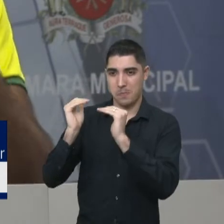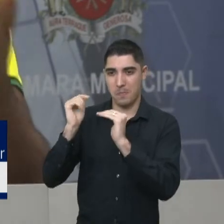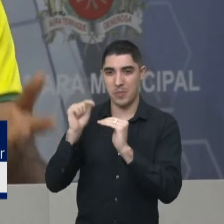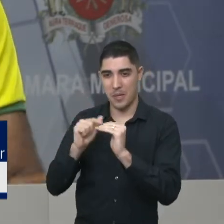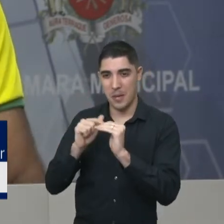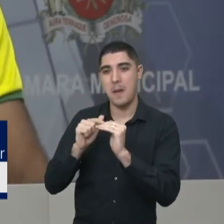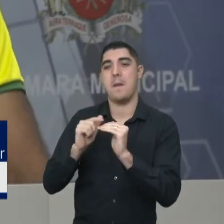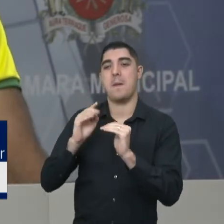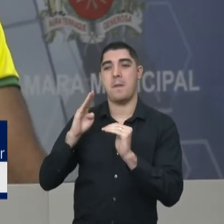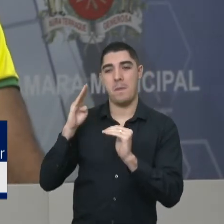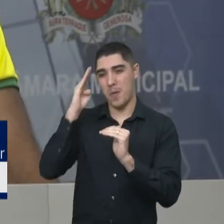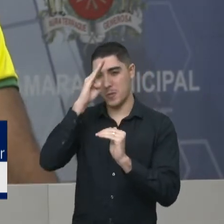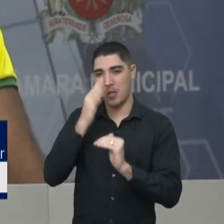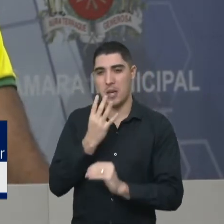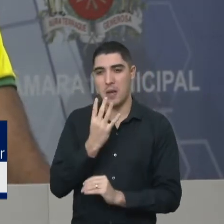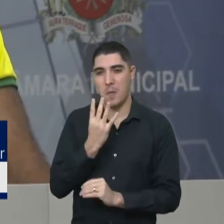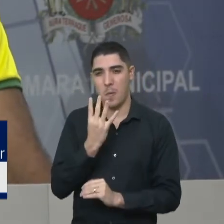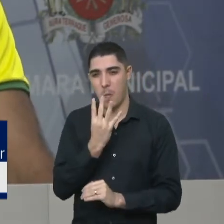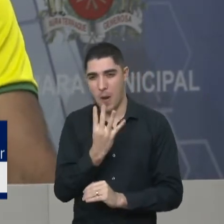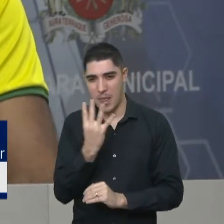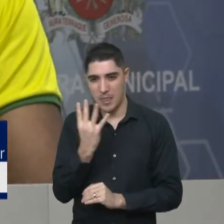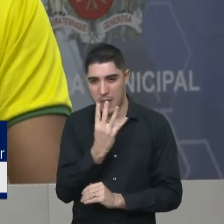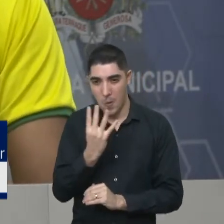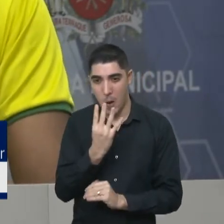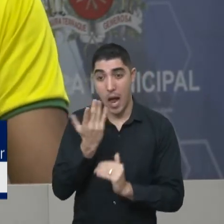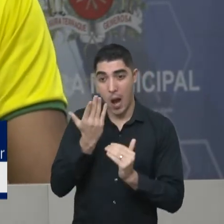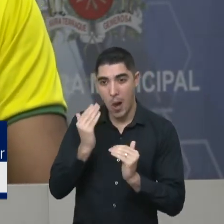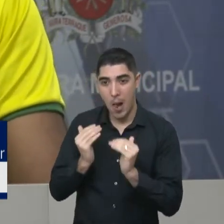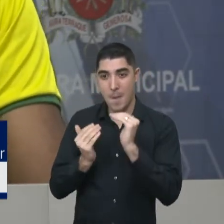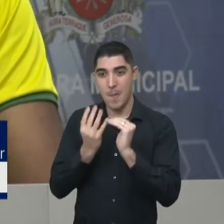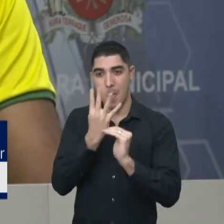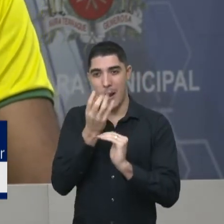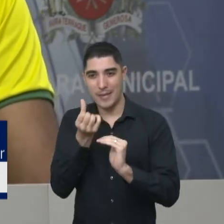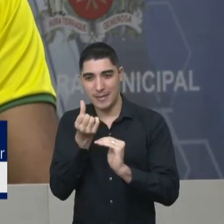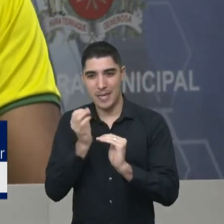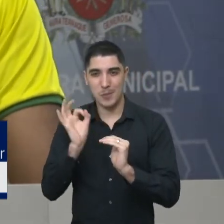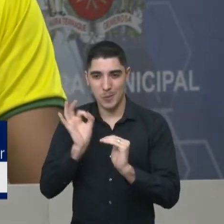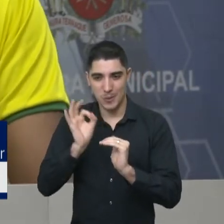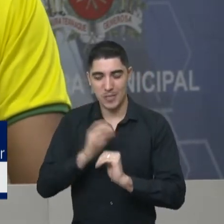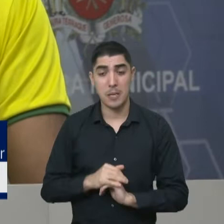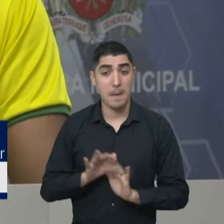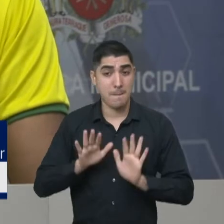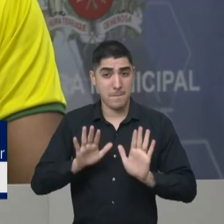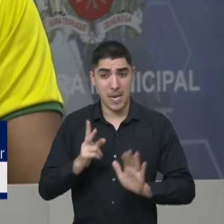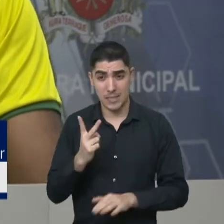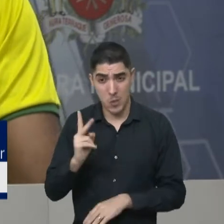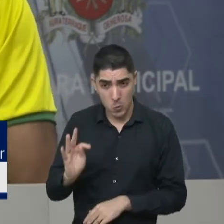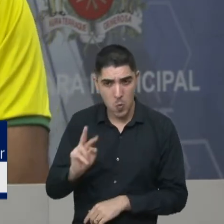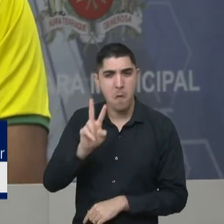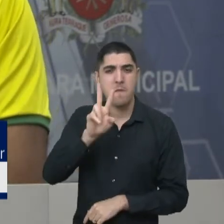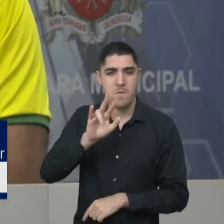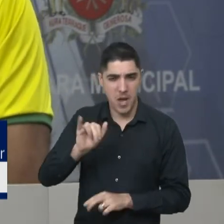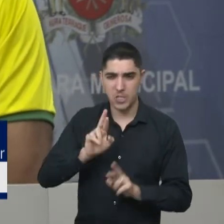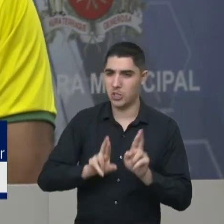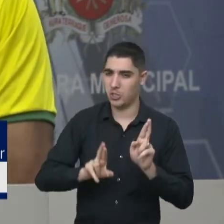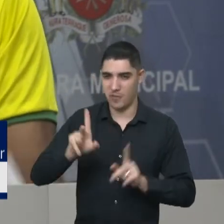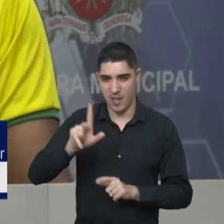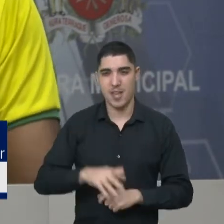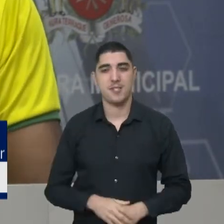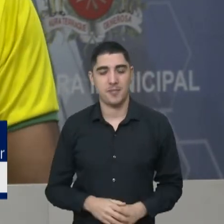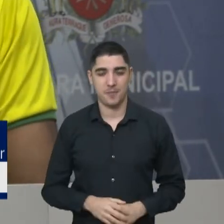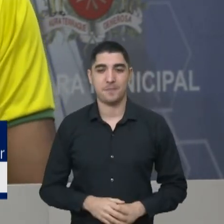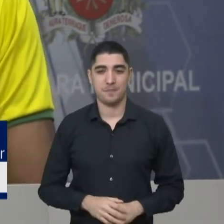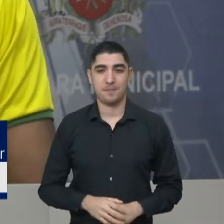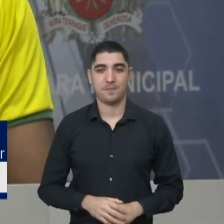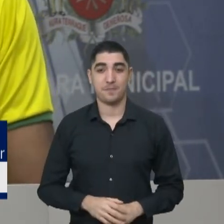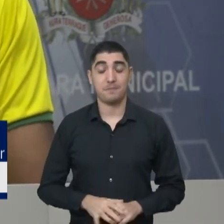Então, 46%. Mas, segundo turno, vai ser com certeza diferente essa apuração. Bom,